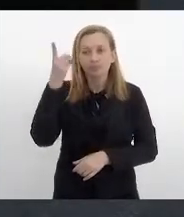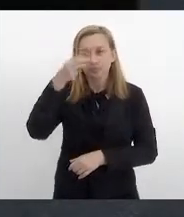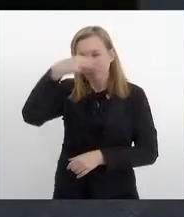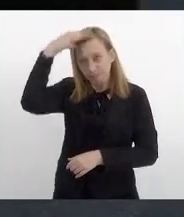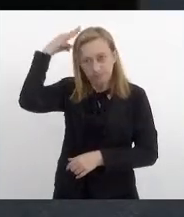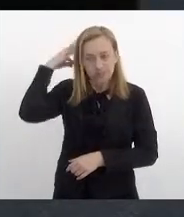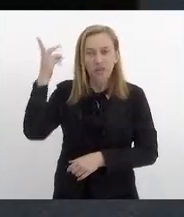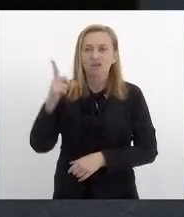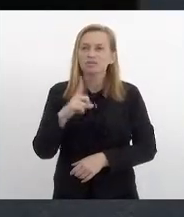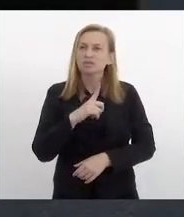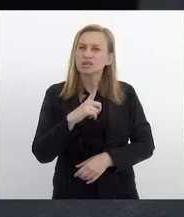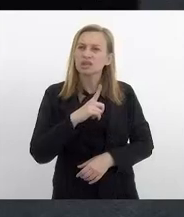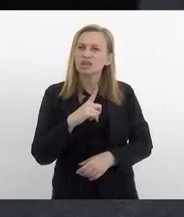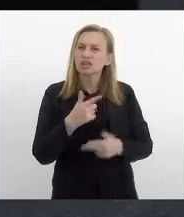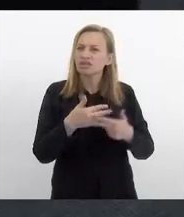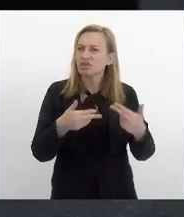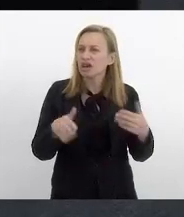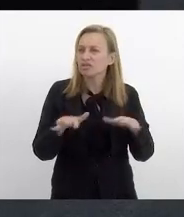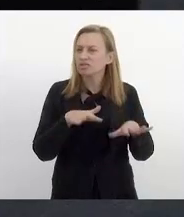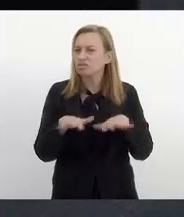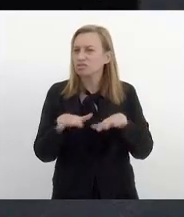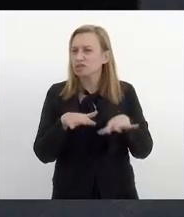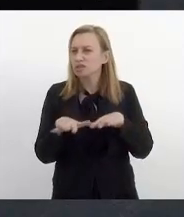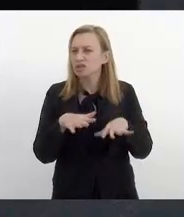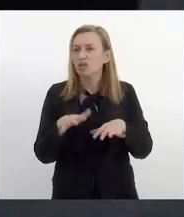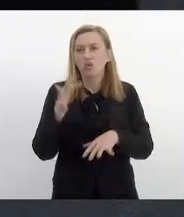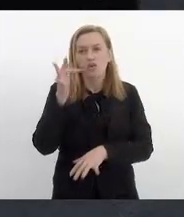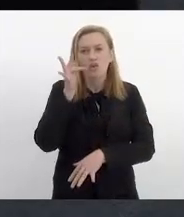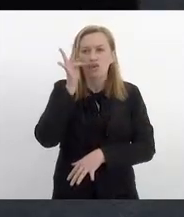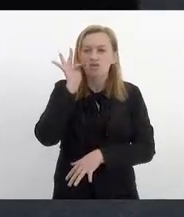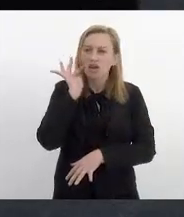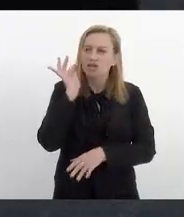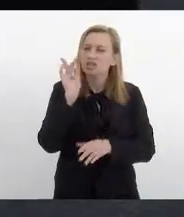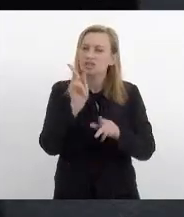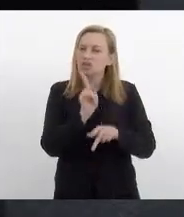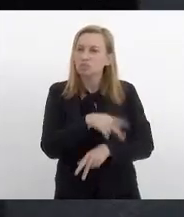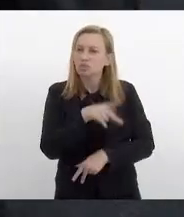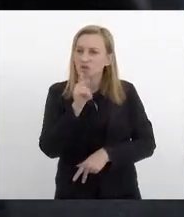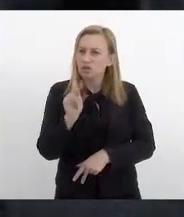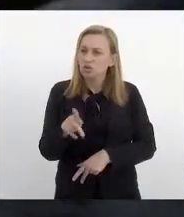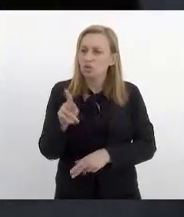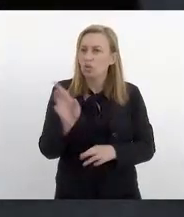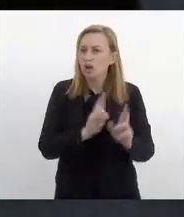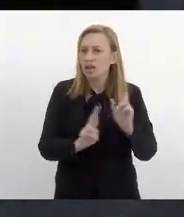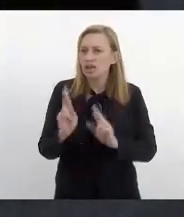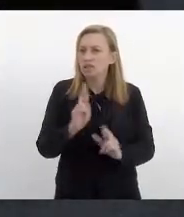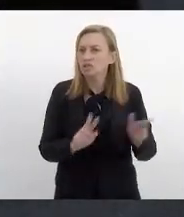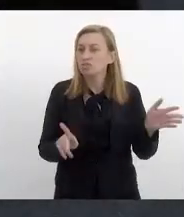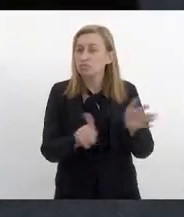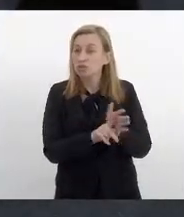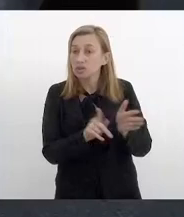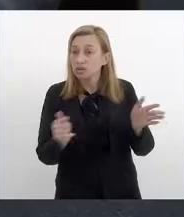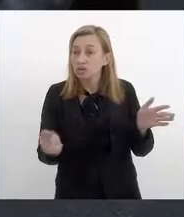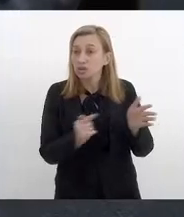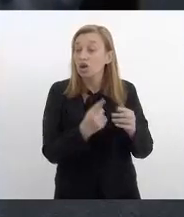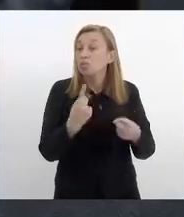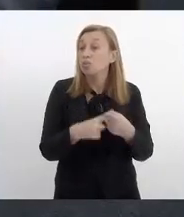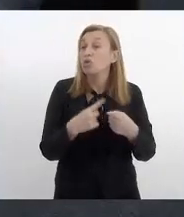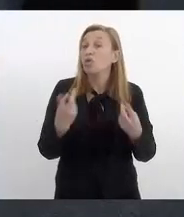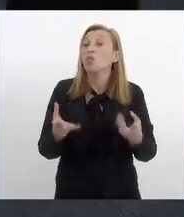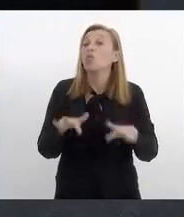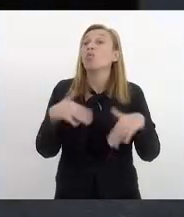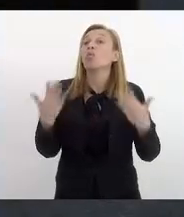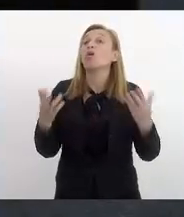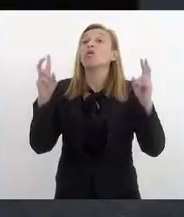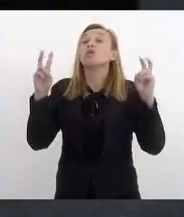tem havido muita manifestação, Flávio, de professores em relação a esse projeto, porque qual é a questão,